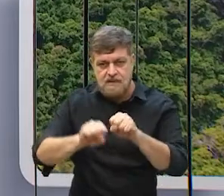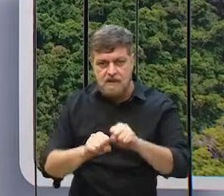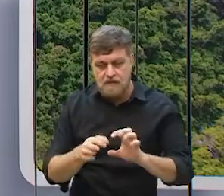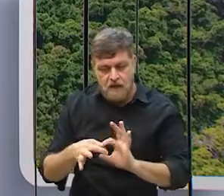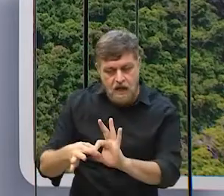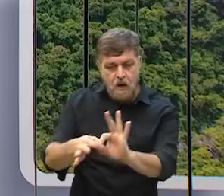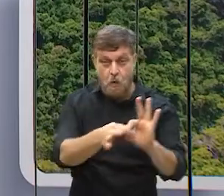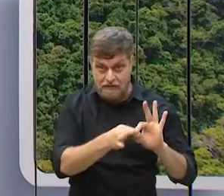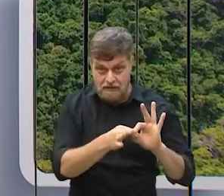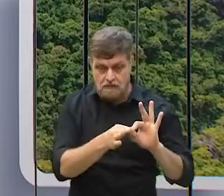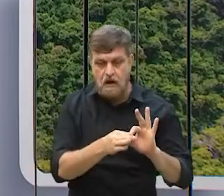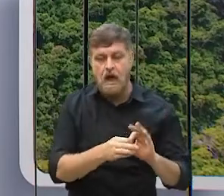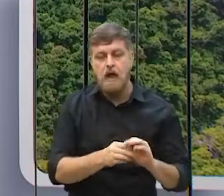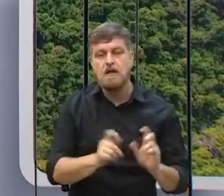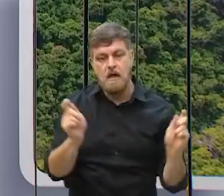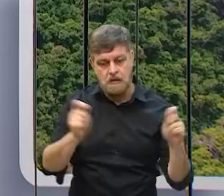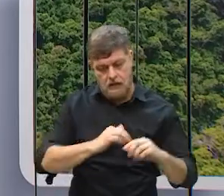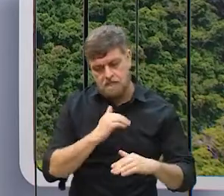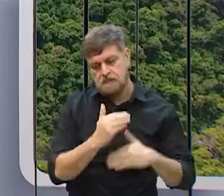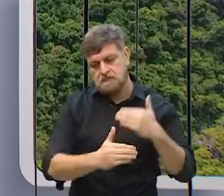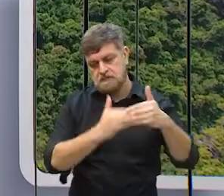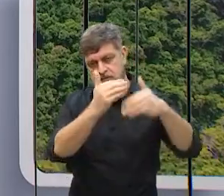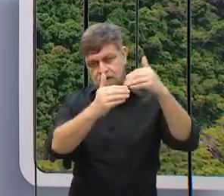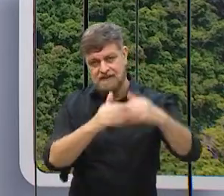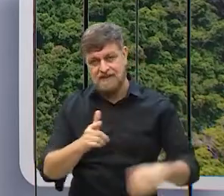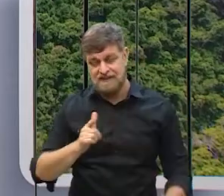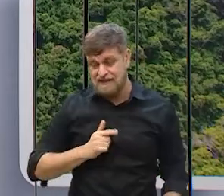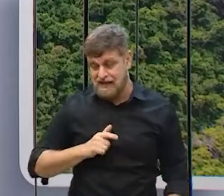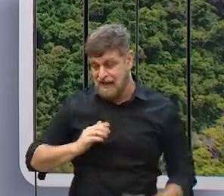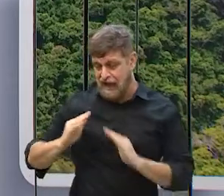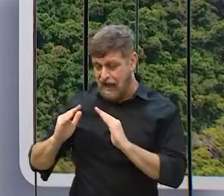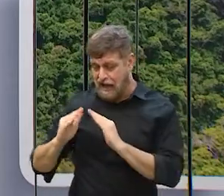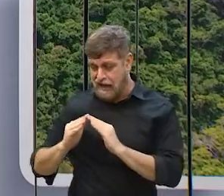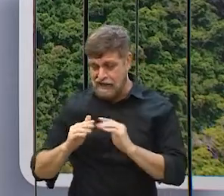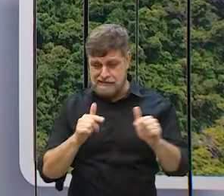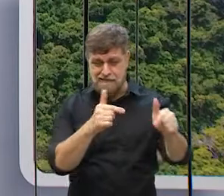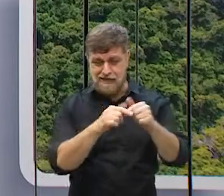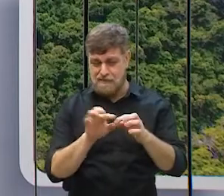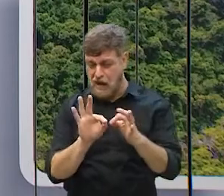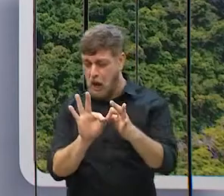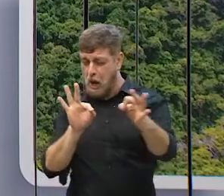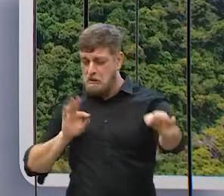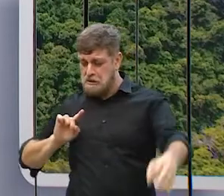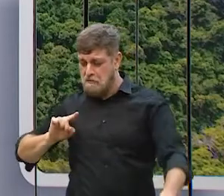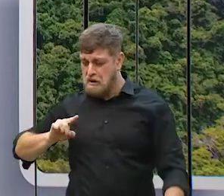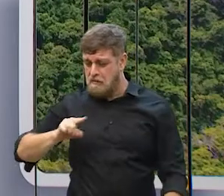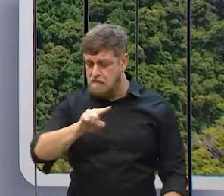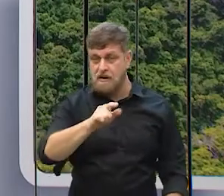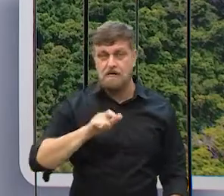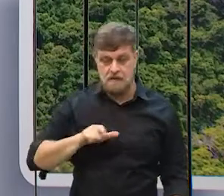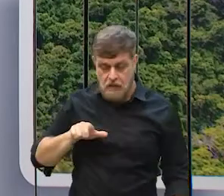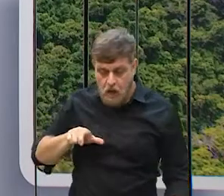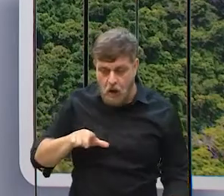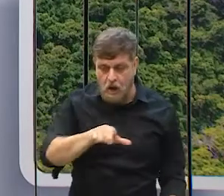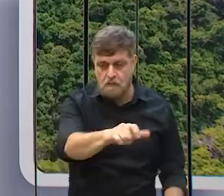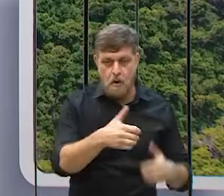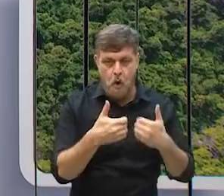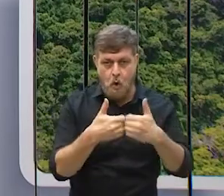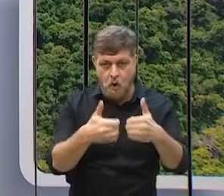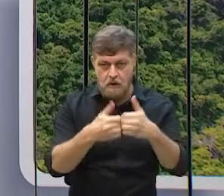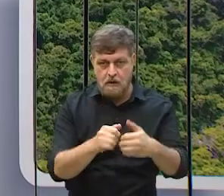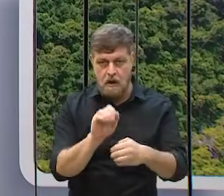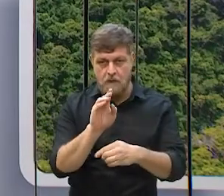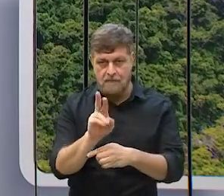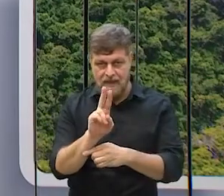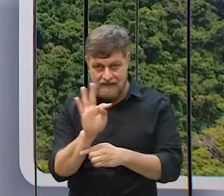faz o desenvolvimento. Não é? Esse deslocamento longo, mesmo com a implantação do BRT, aliás, a PUC fez um